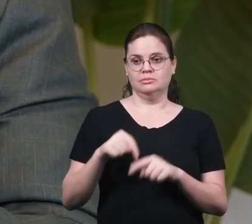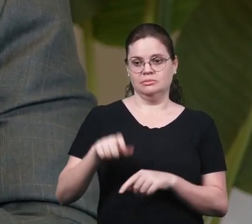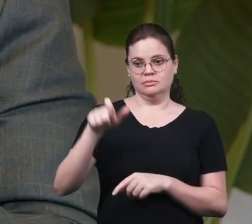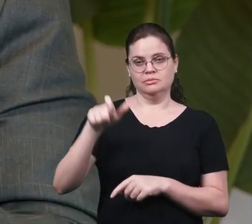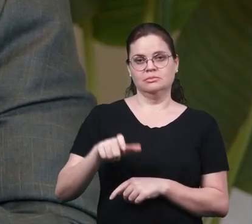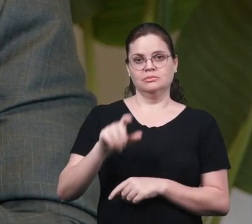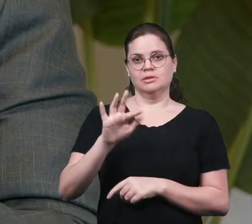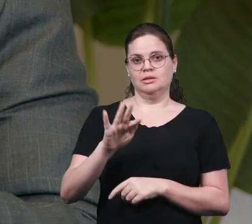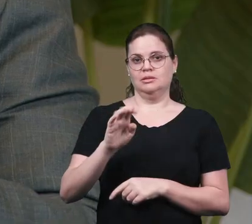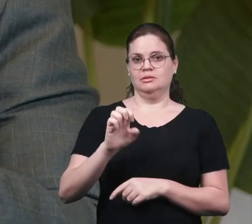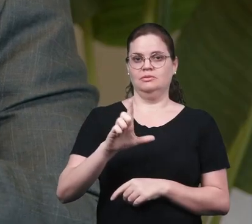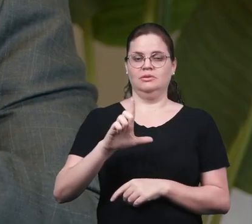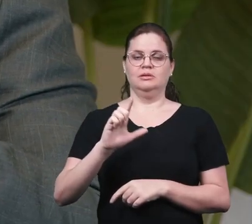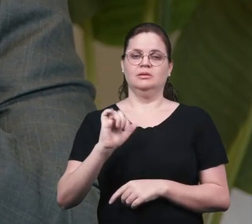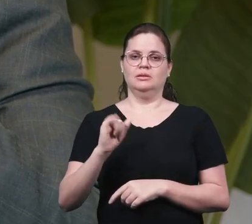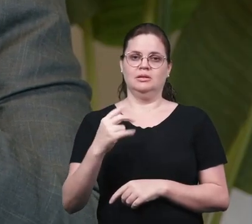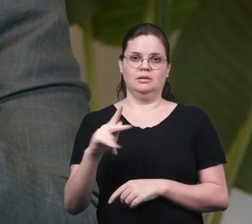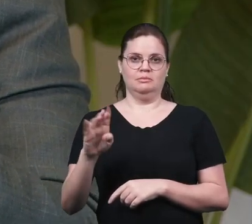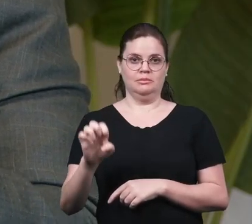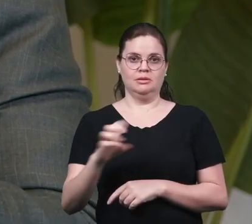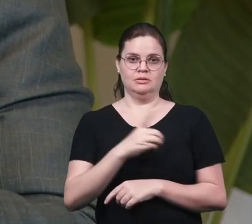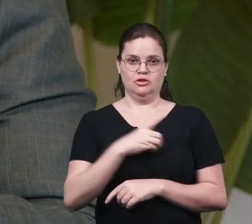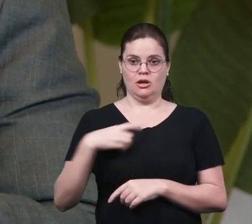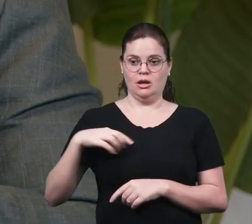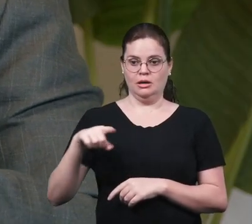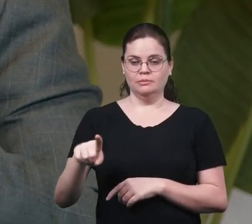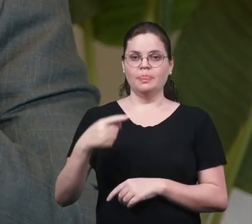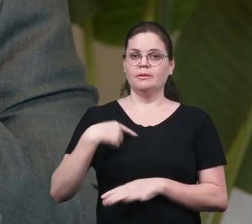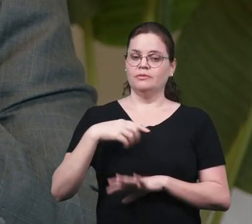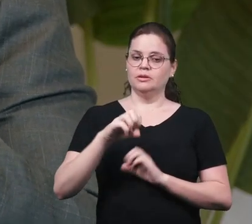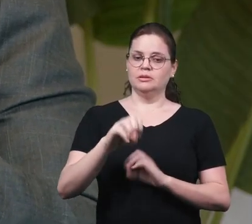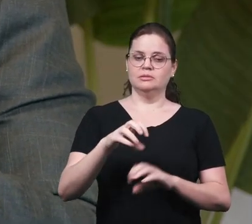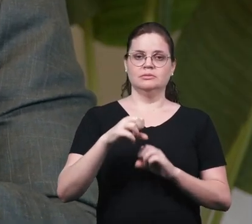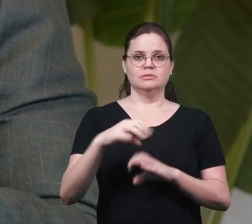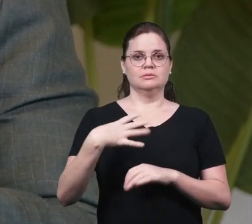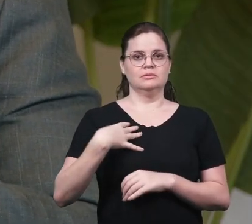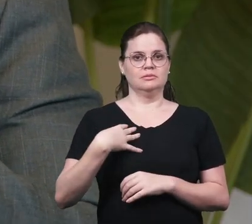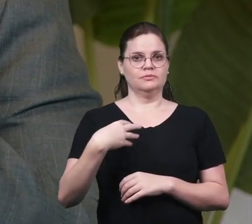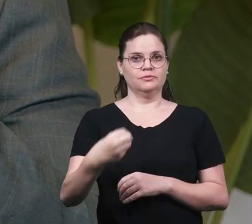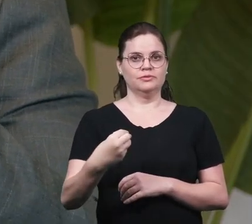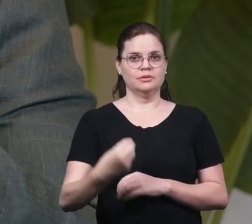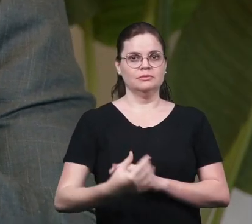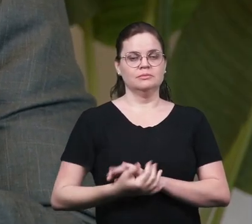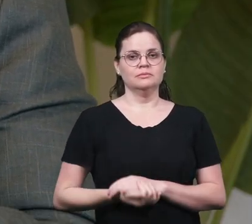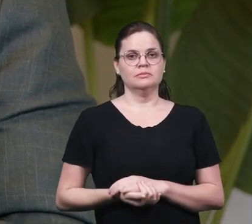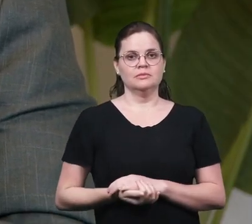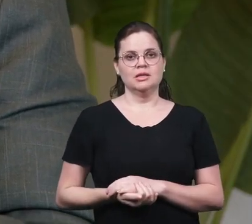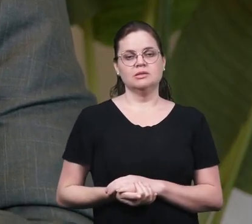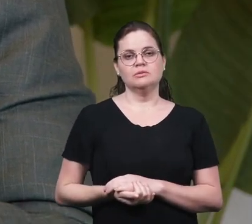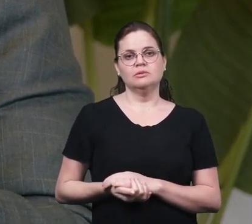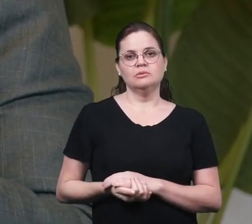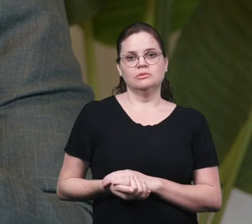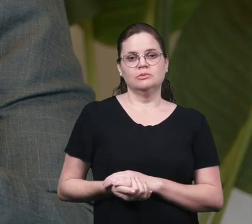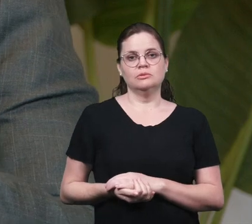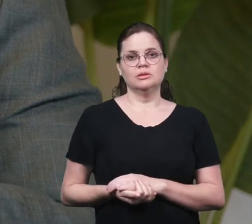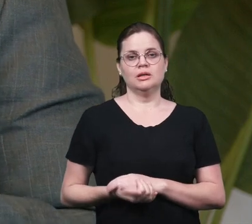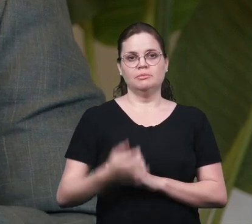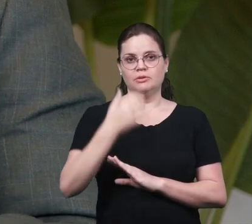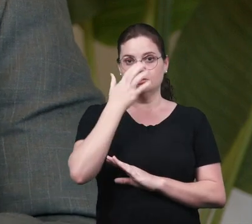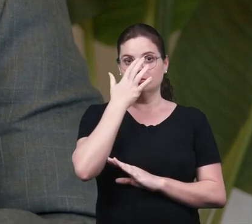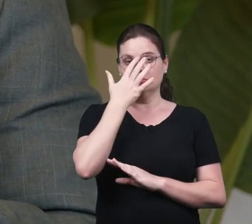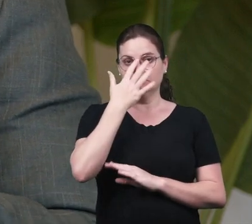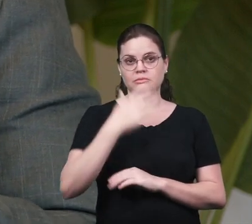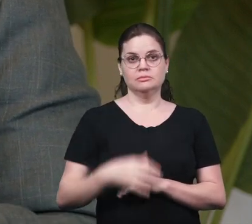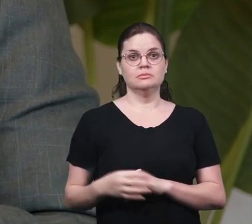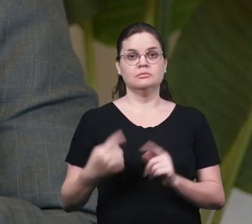diácono Filipe, foi passando para suas filhas, né, ensinamentos de uma